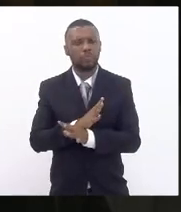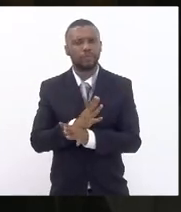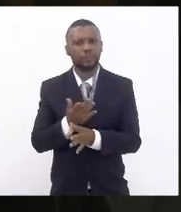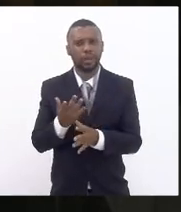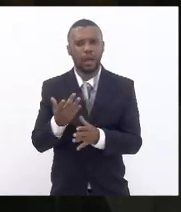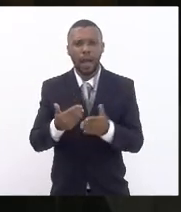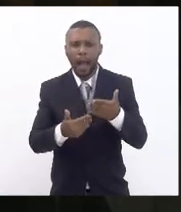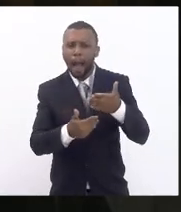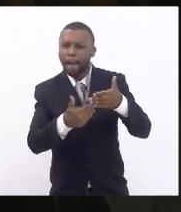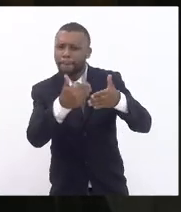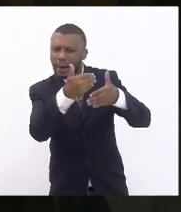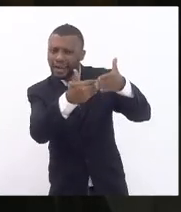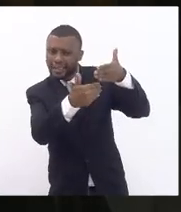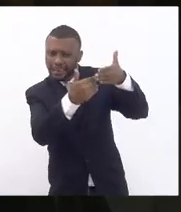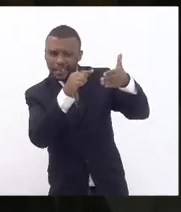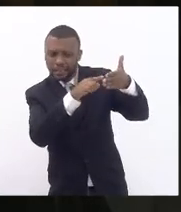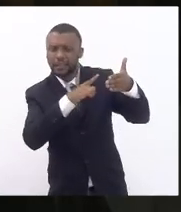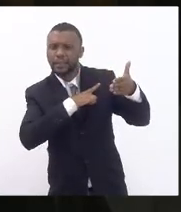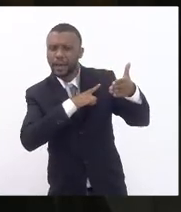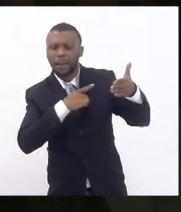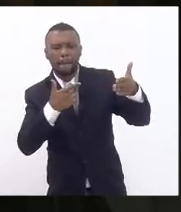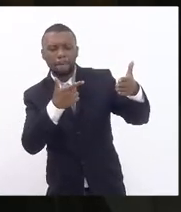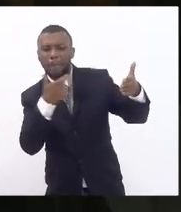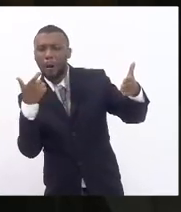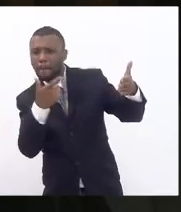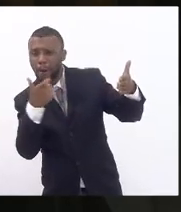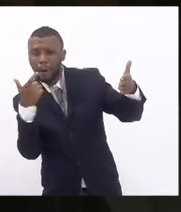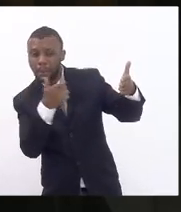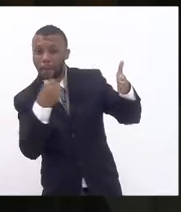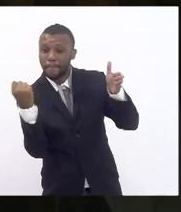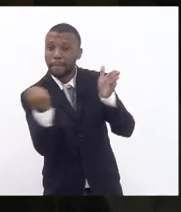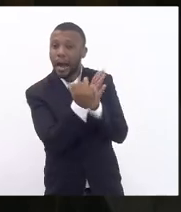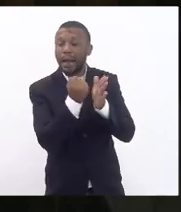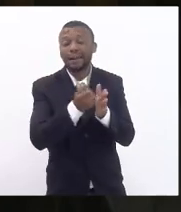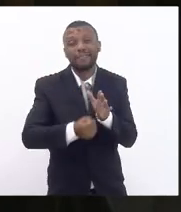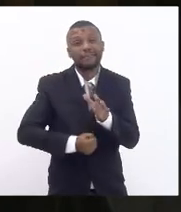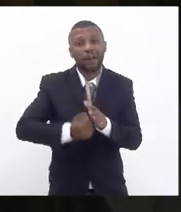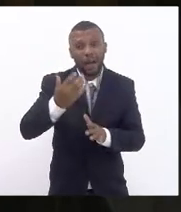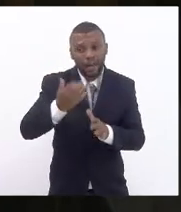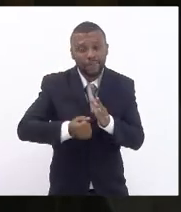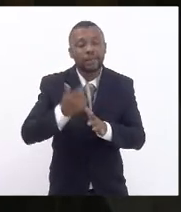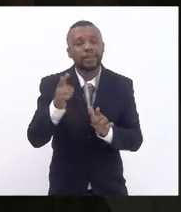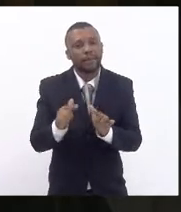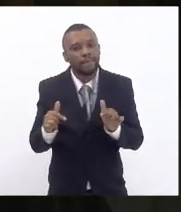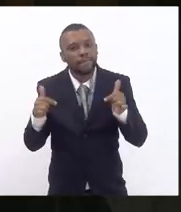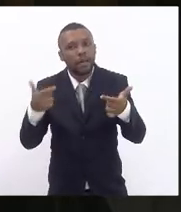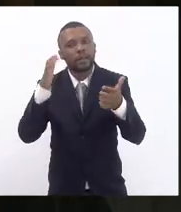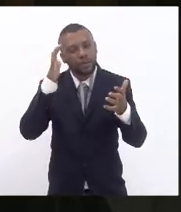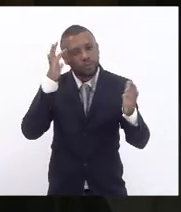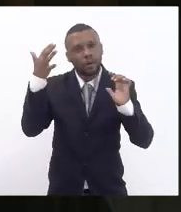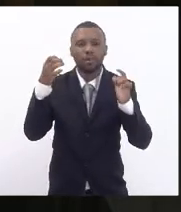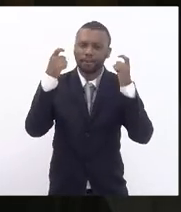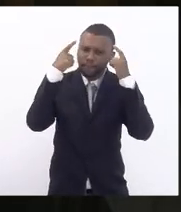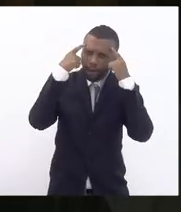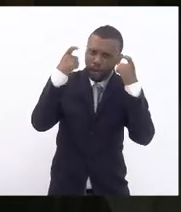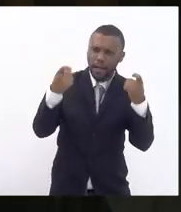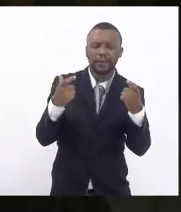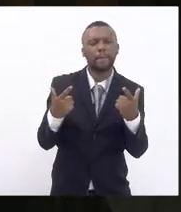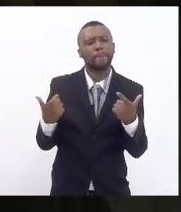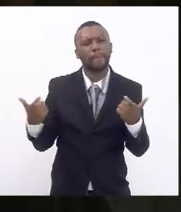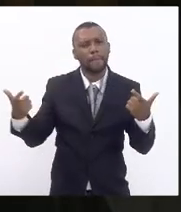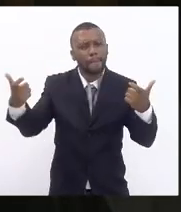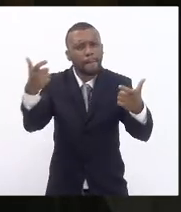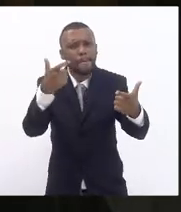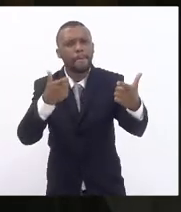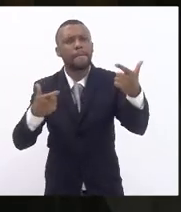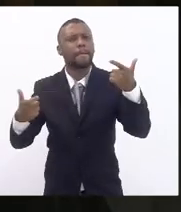CAPS têm buracos de bala tampados, em diversas vezes eles enfrentam aquela situação da violência, dos tiroteios, além, obviamente, de